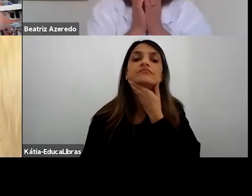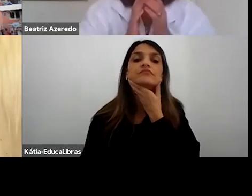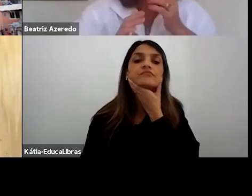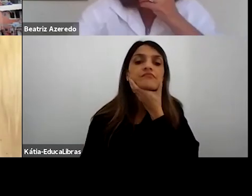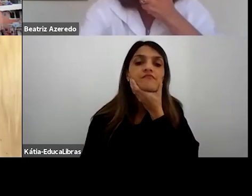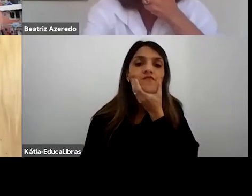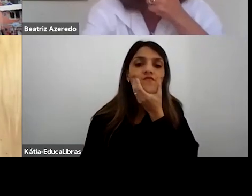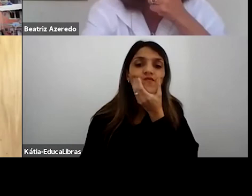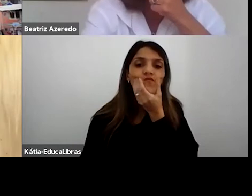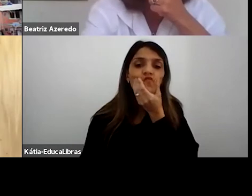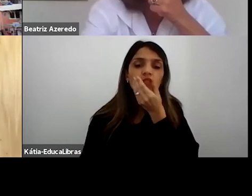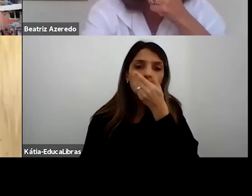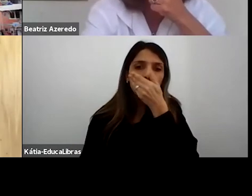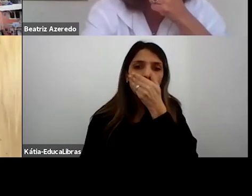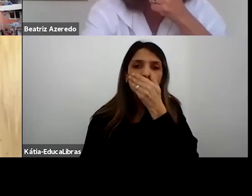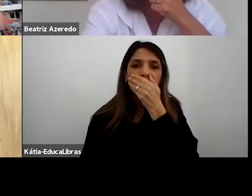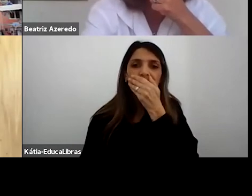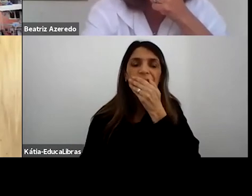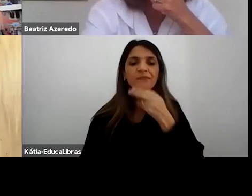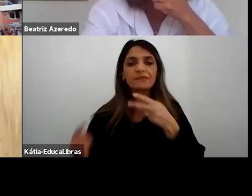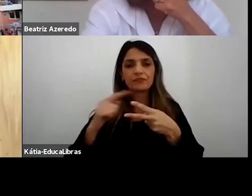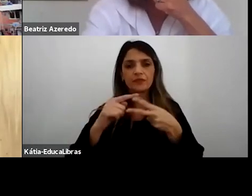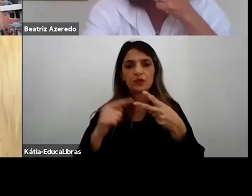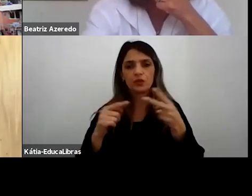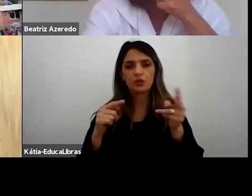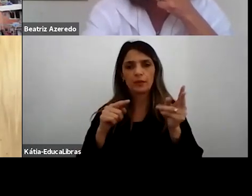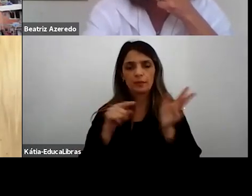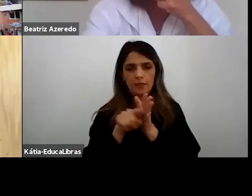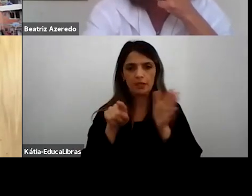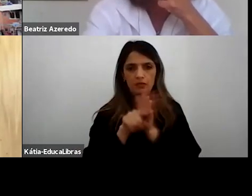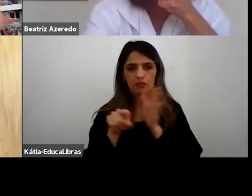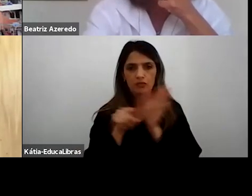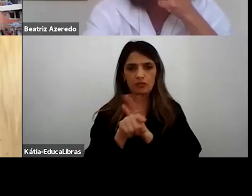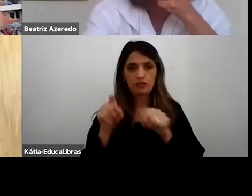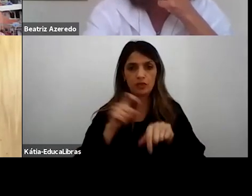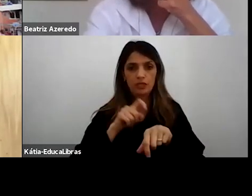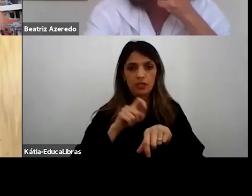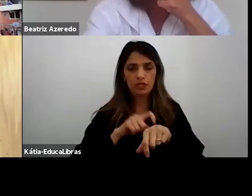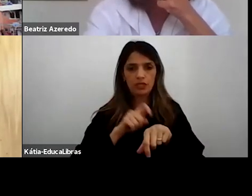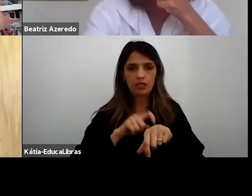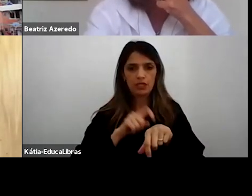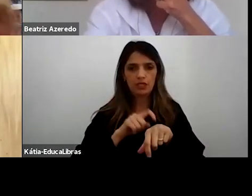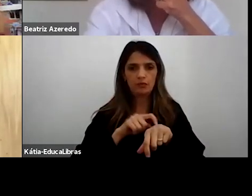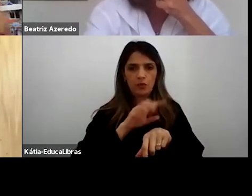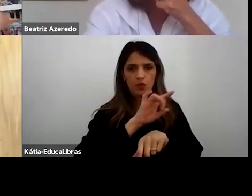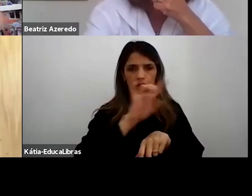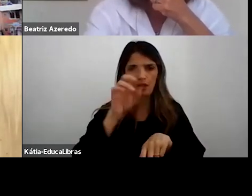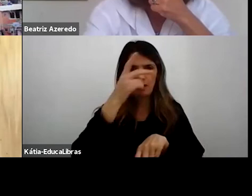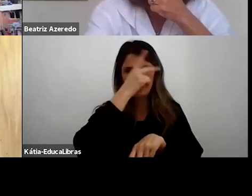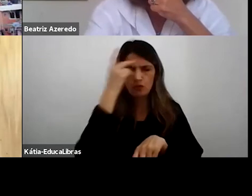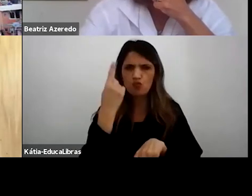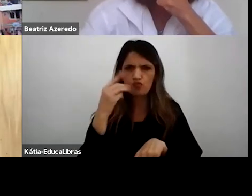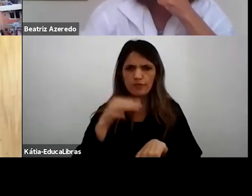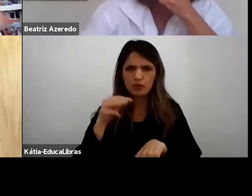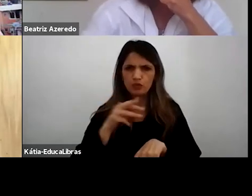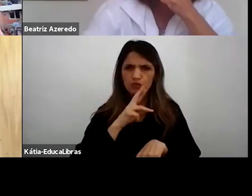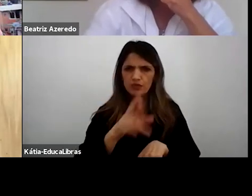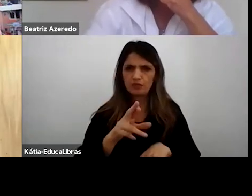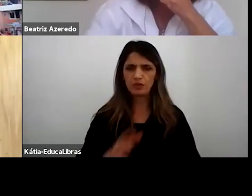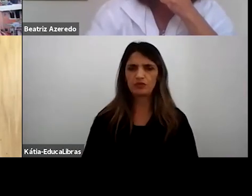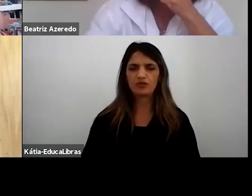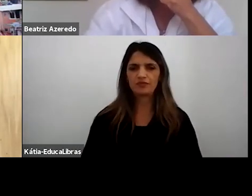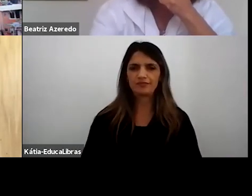Então, já que a gente juntou essas 2 perguntas, eu acho que a gente vai ter tempo para elas mesmo, que tal cada um responder em